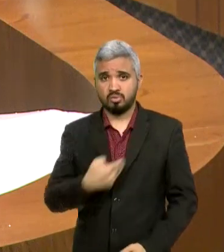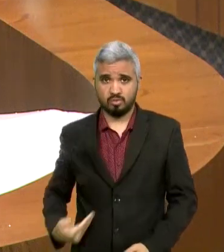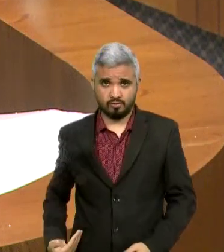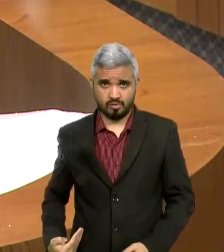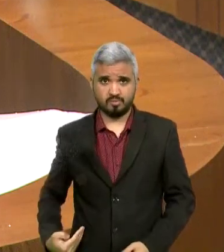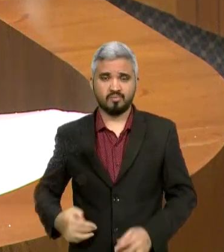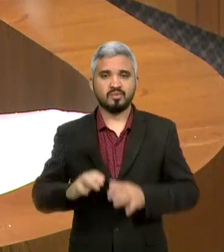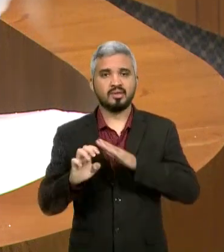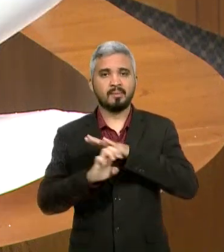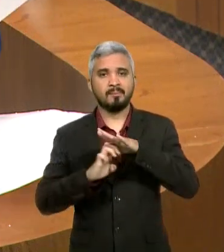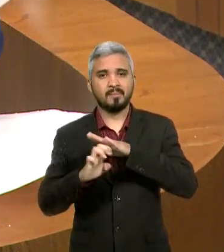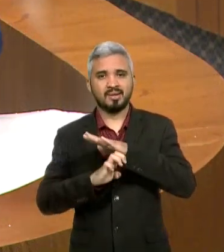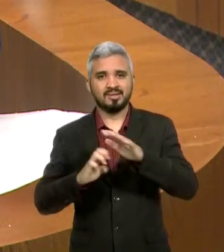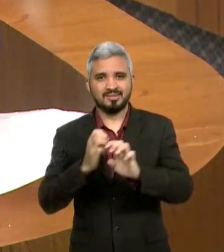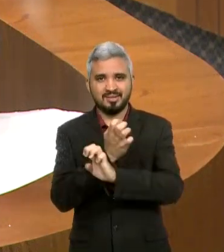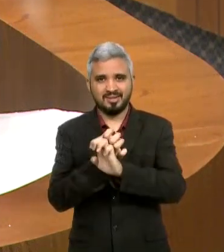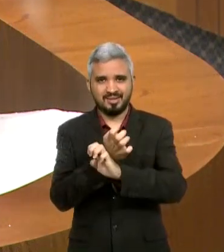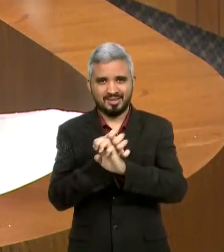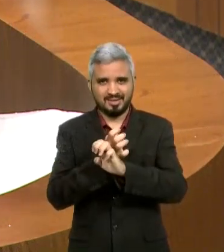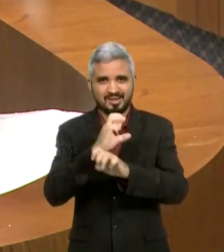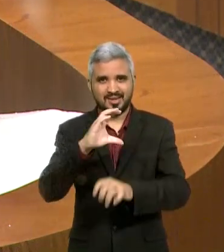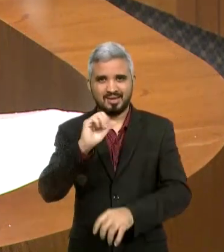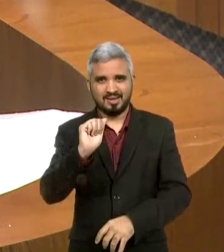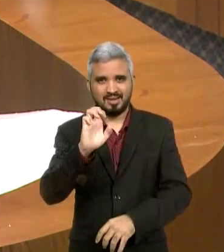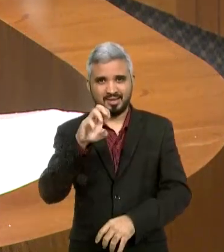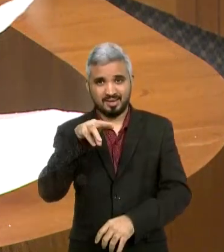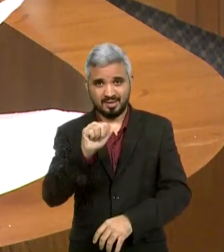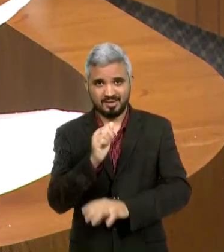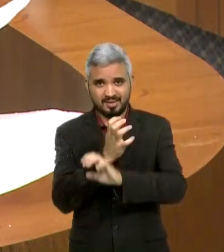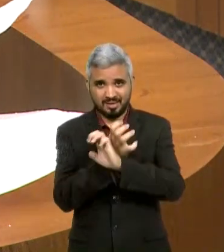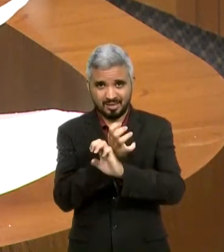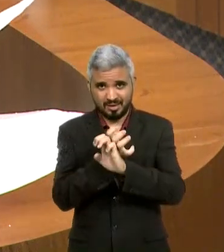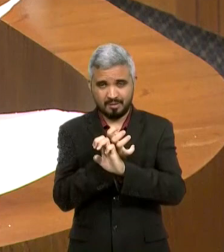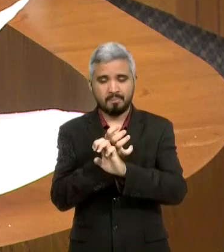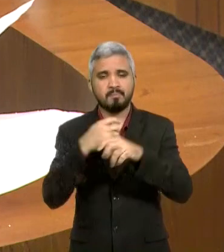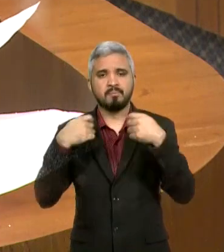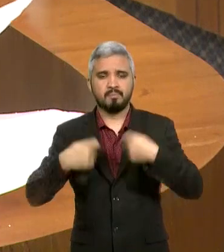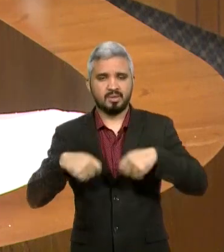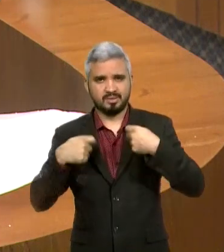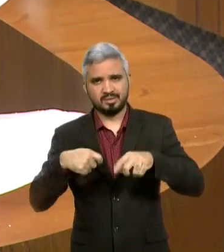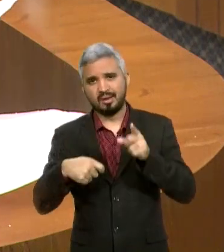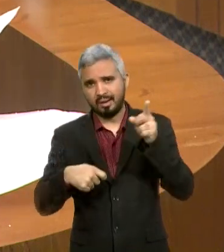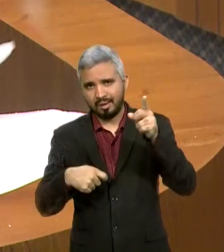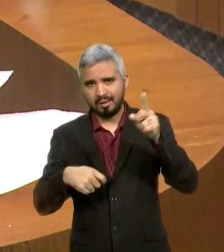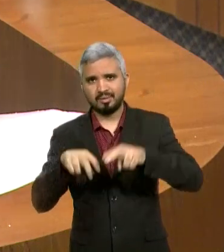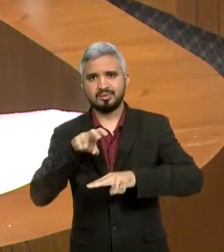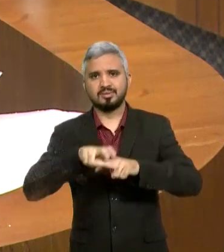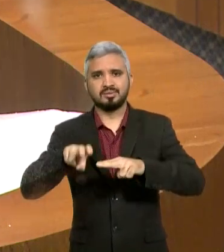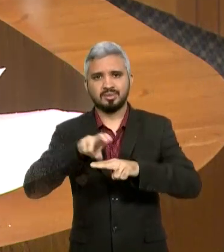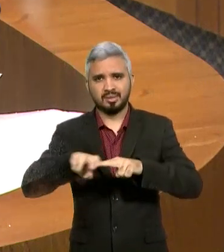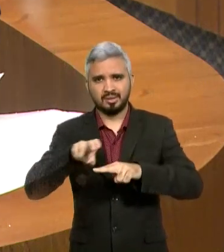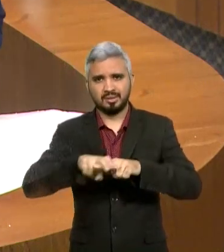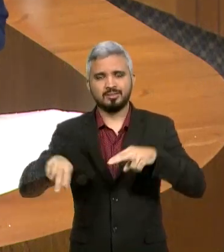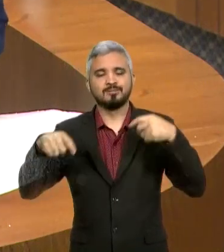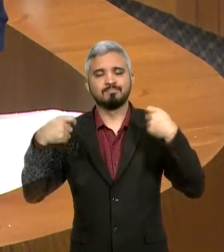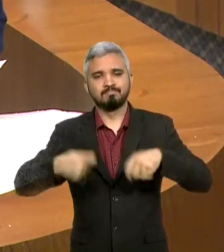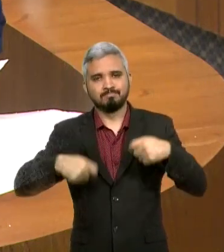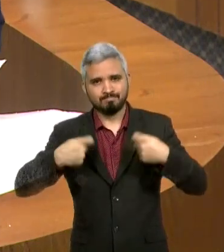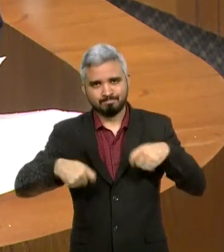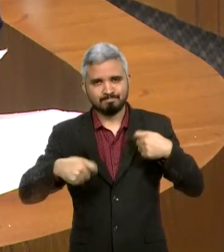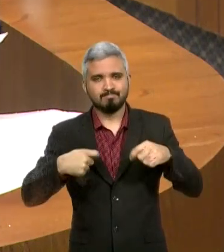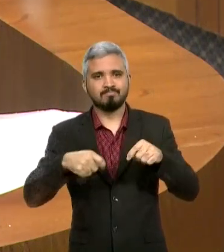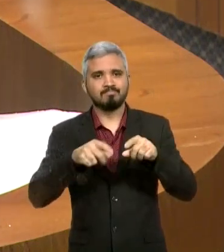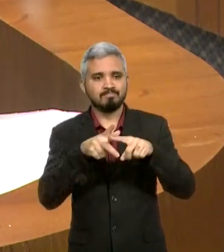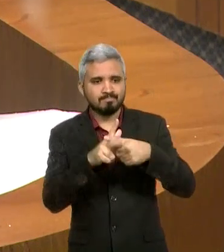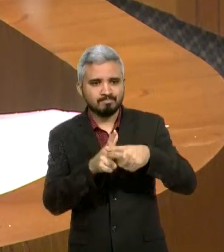restabelecer o fornecimento de água na cidade de Santo Inês. Uma luta grande. Nós já estivemos na cidade de Santo Inês pela